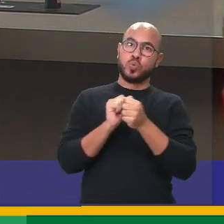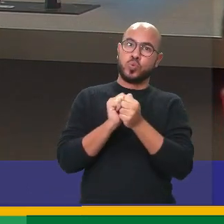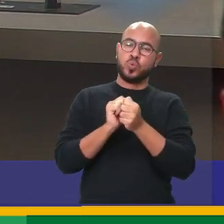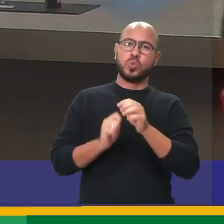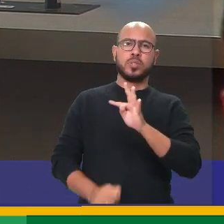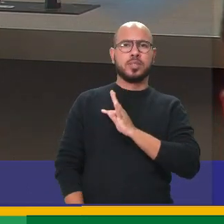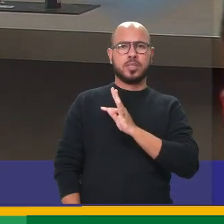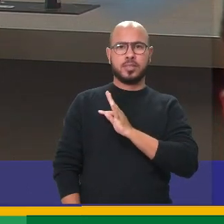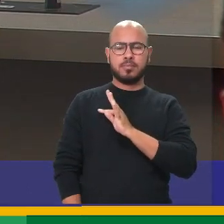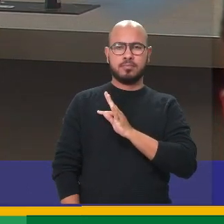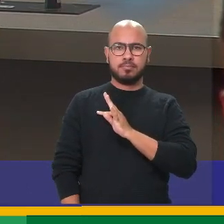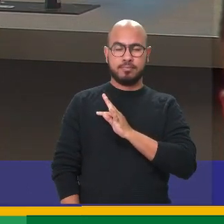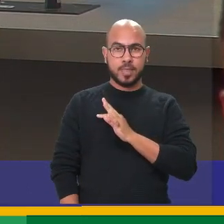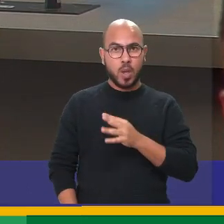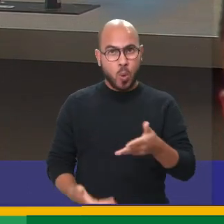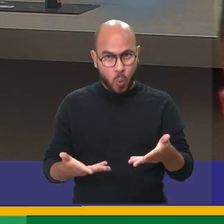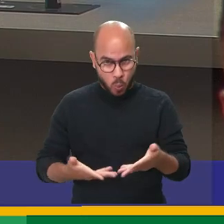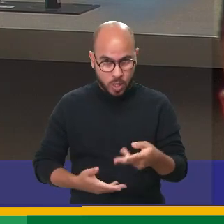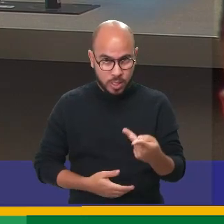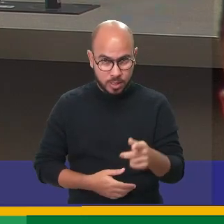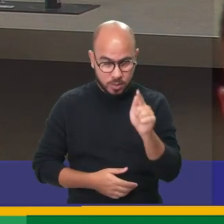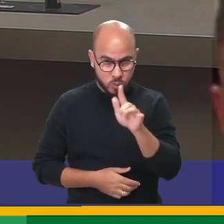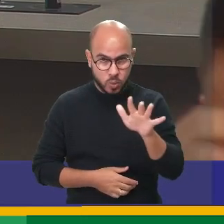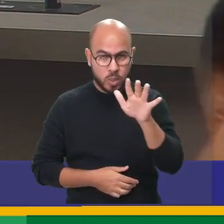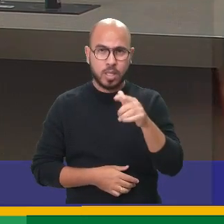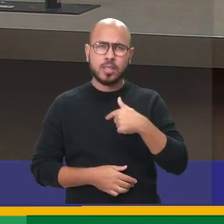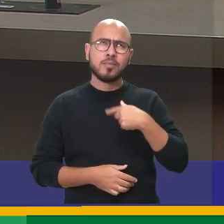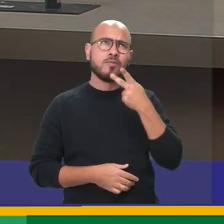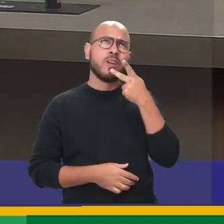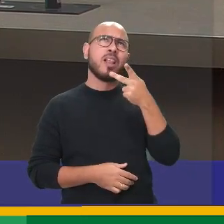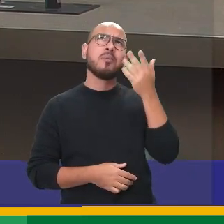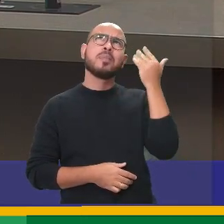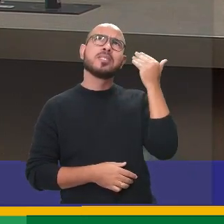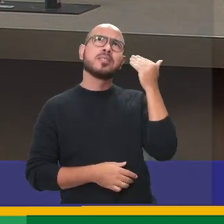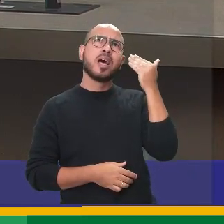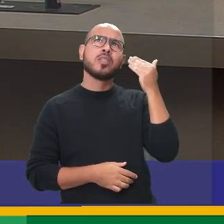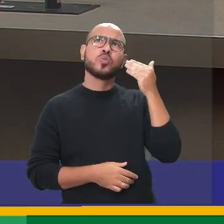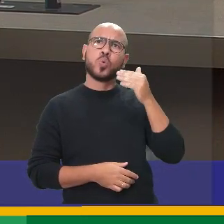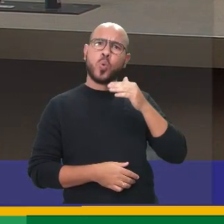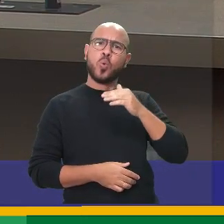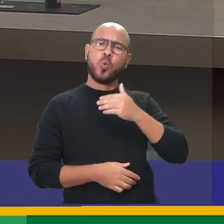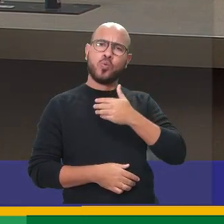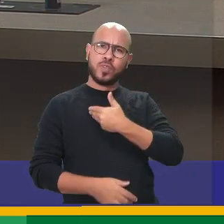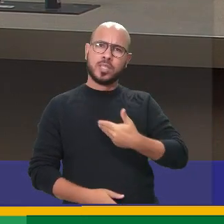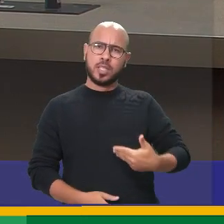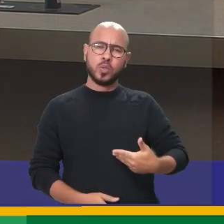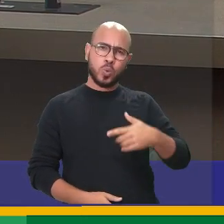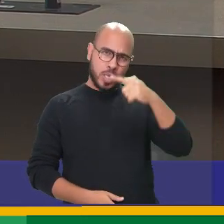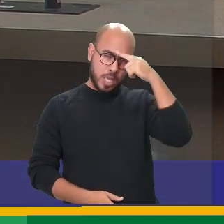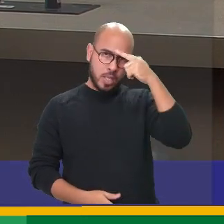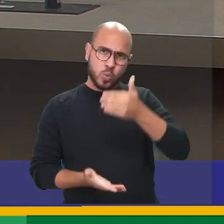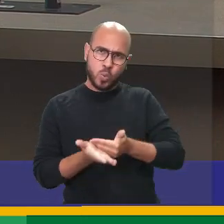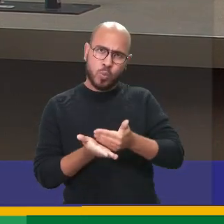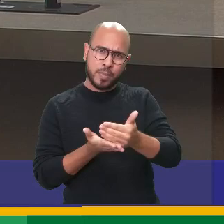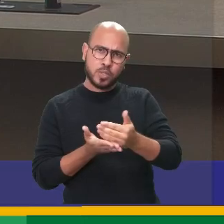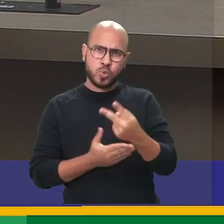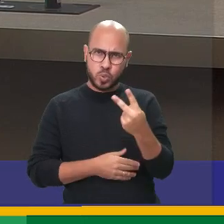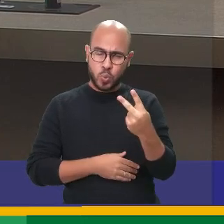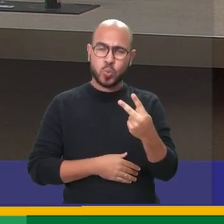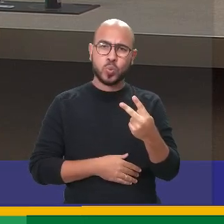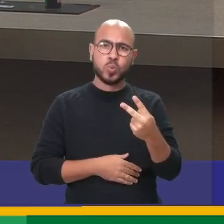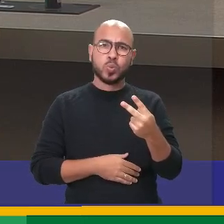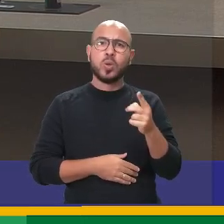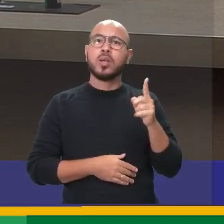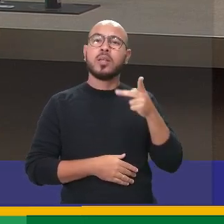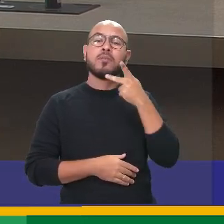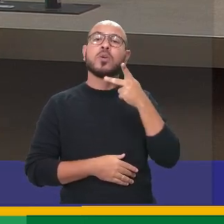falei isso no início do segundo mandato eh do governador Ronaldo Caiado quando ele colocou o ensino técnico